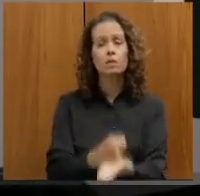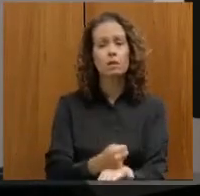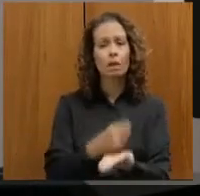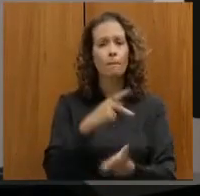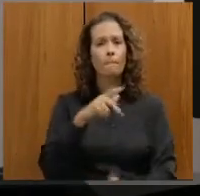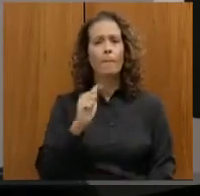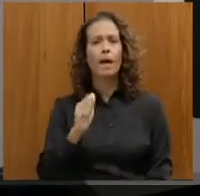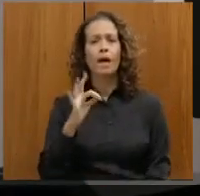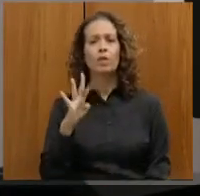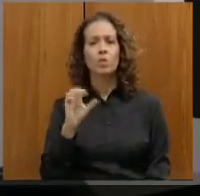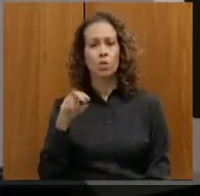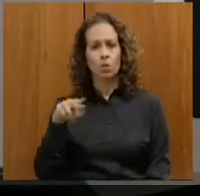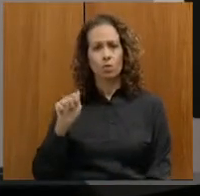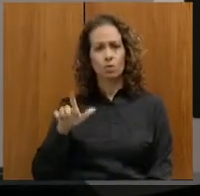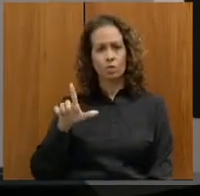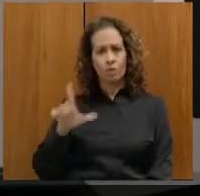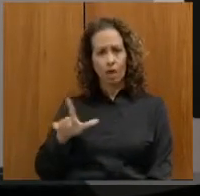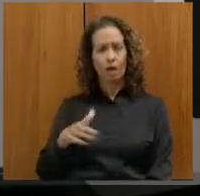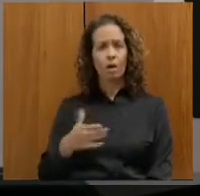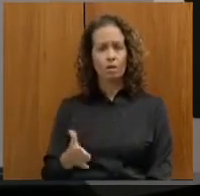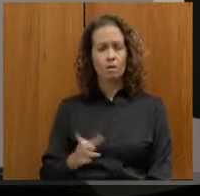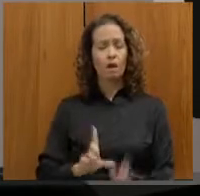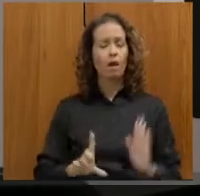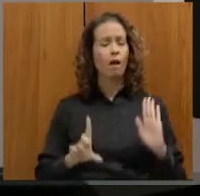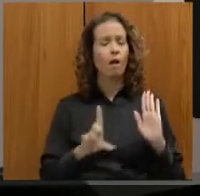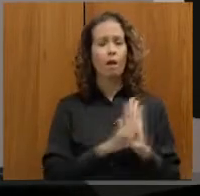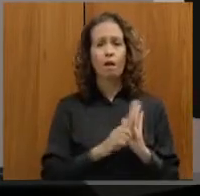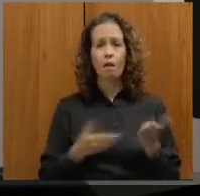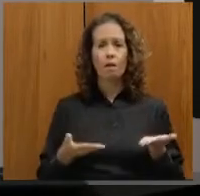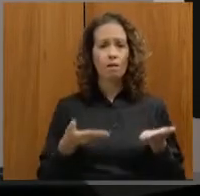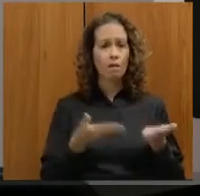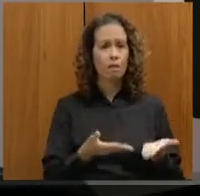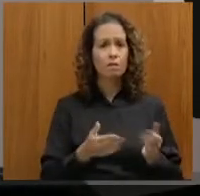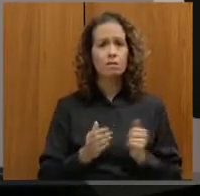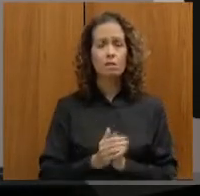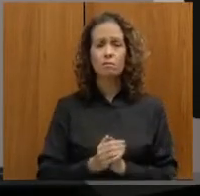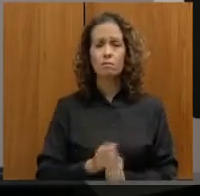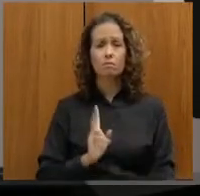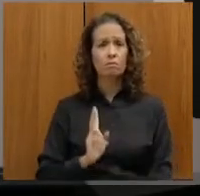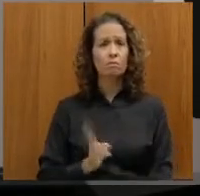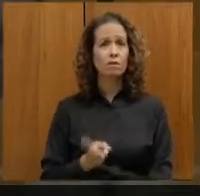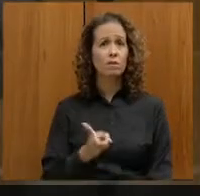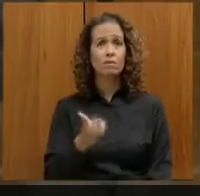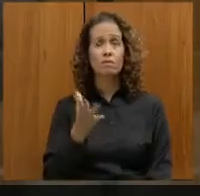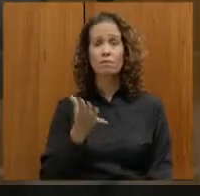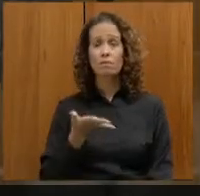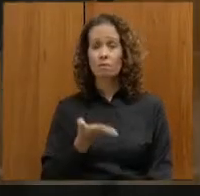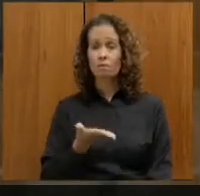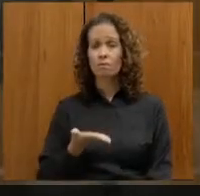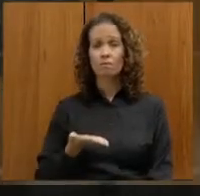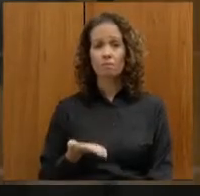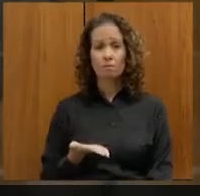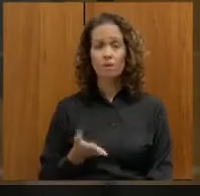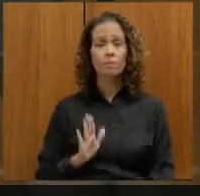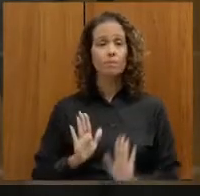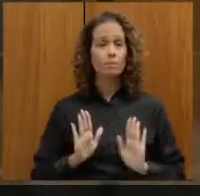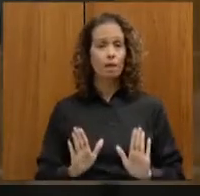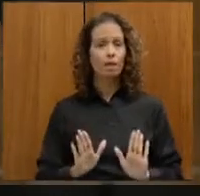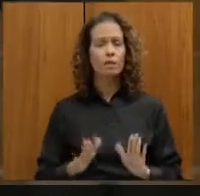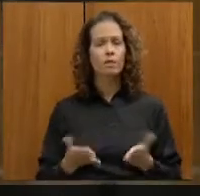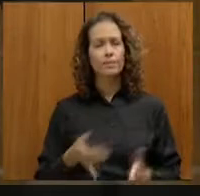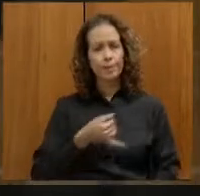secretário EA 10366/90 que nunca foi revogada nem tá sendo de forma nenhuma mas